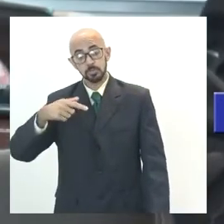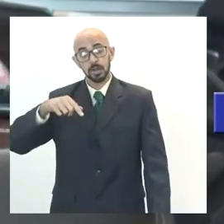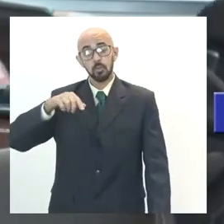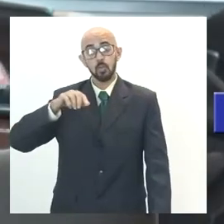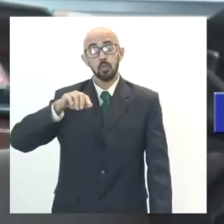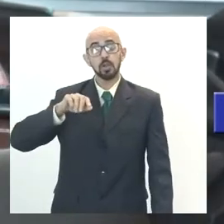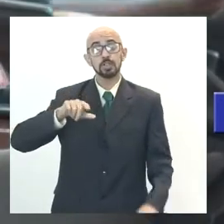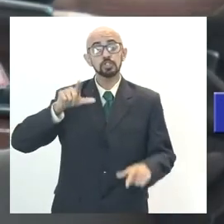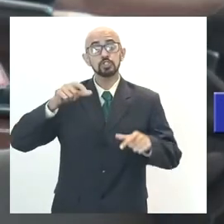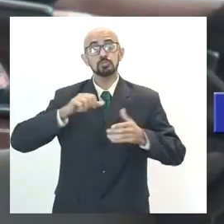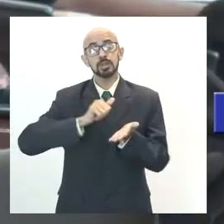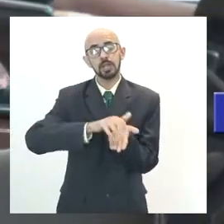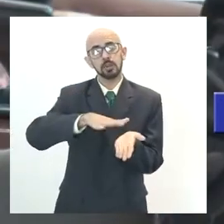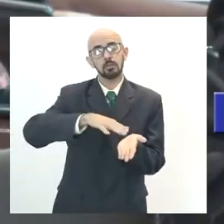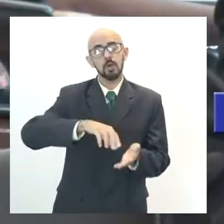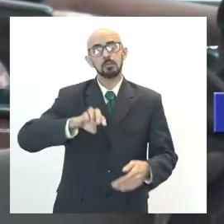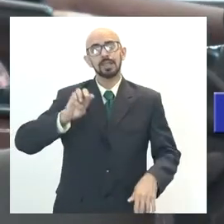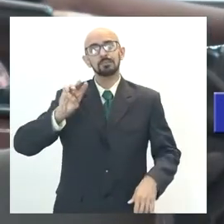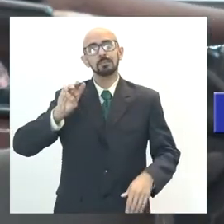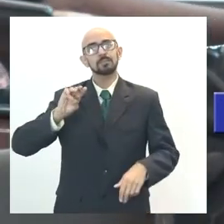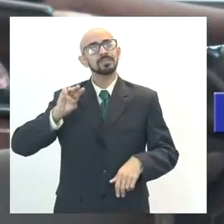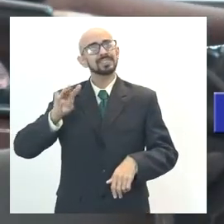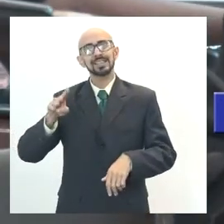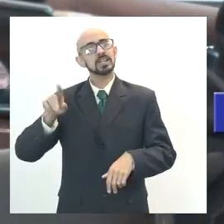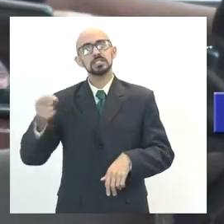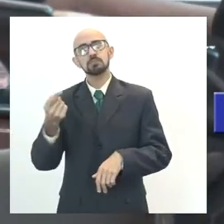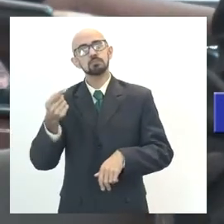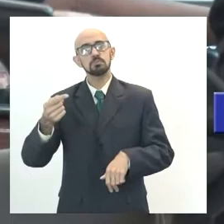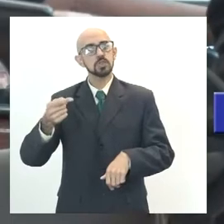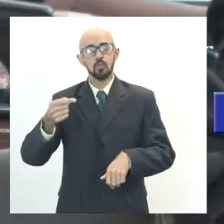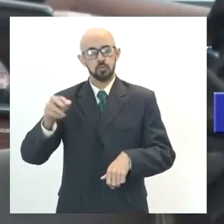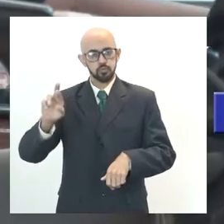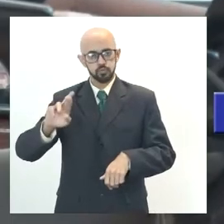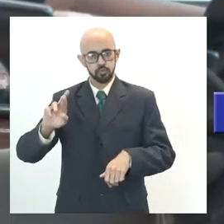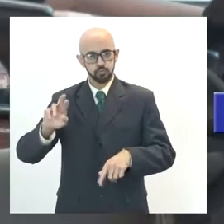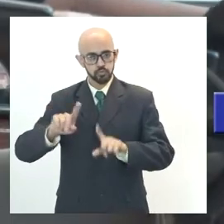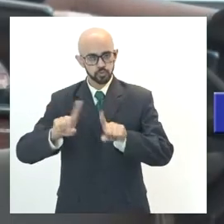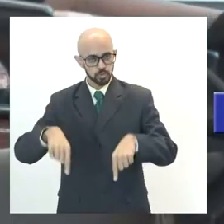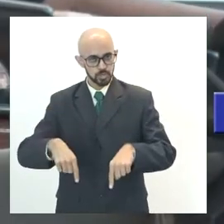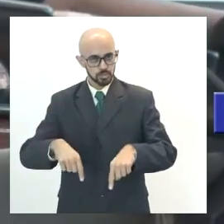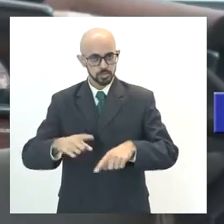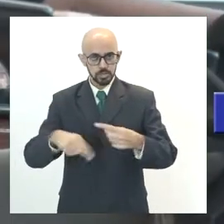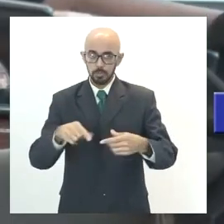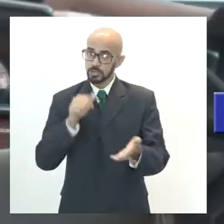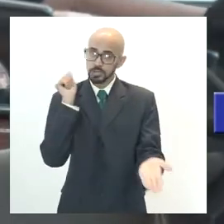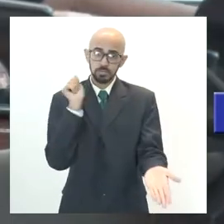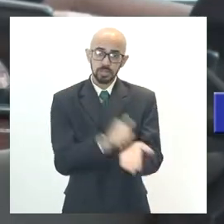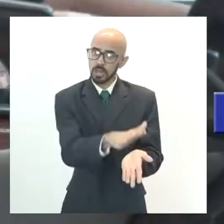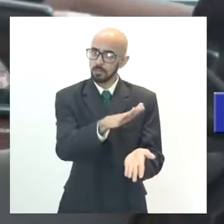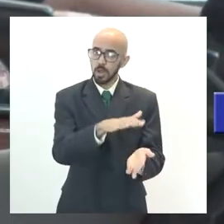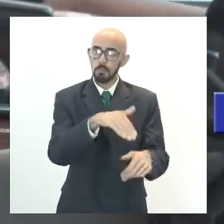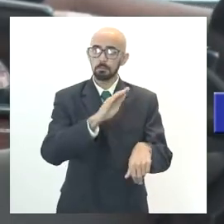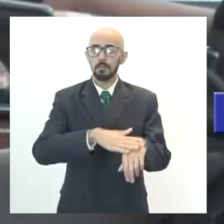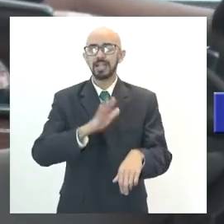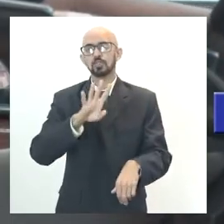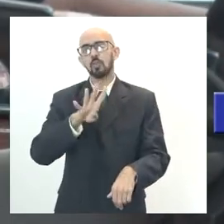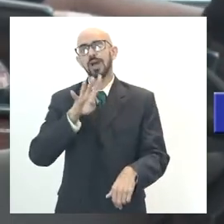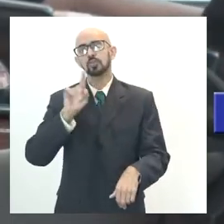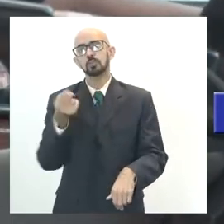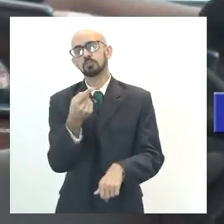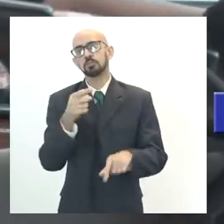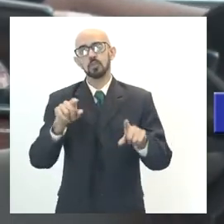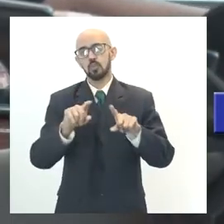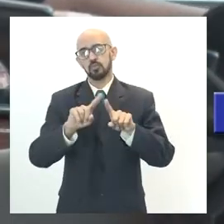em plena pandemia e depois eles promoveram uma demissão em massa de mais de 4 mil trabalhadores a essência